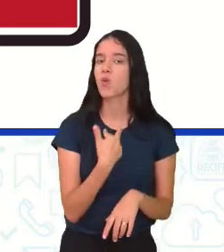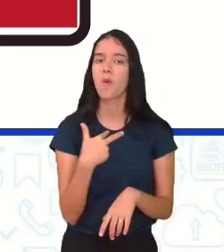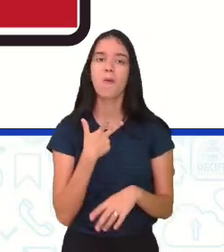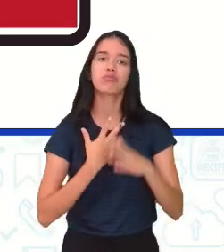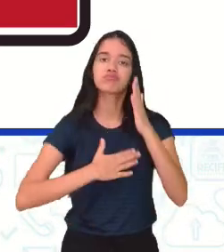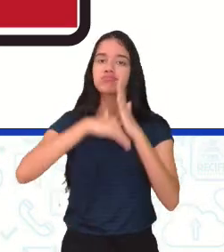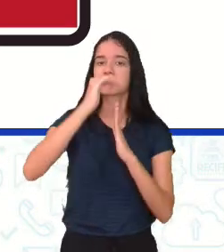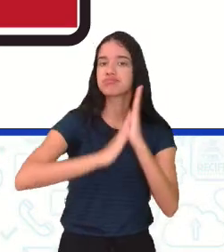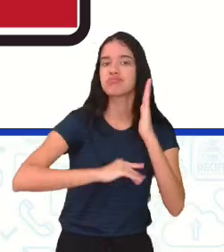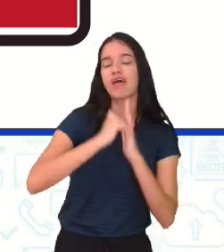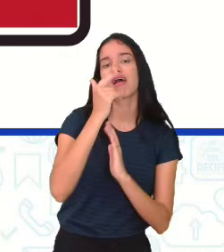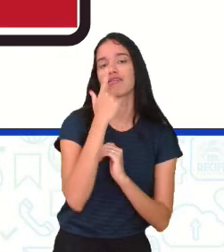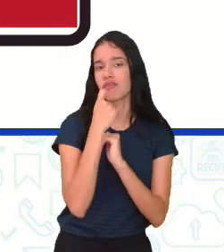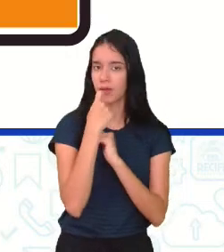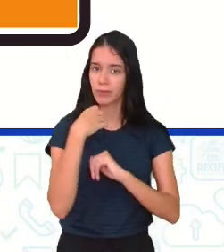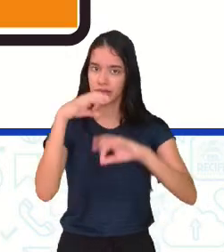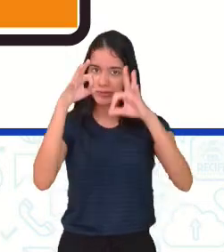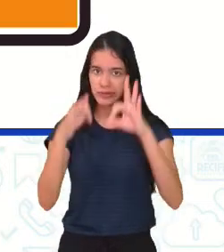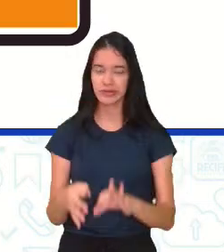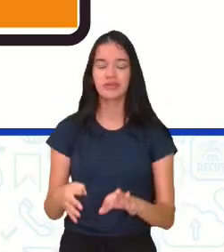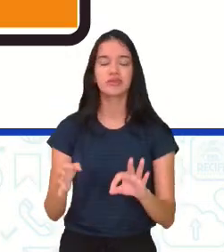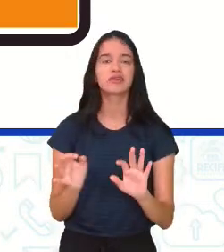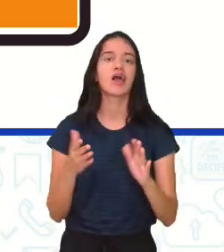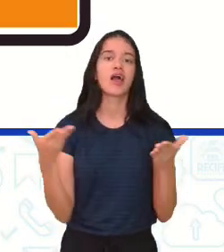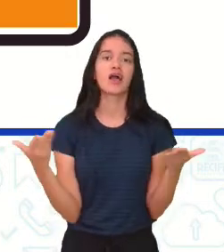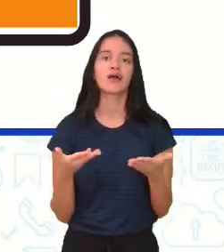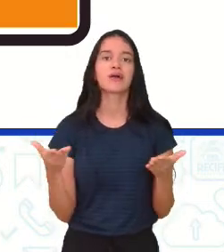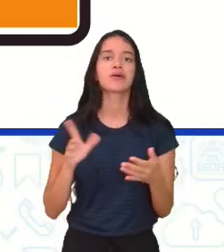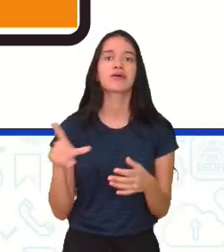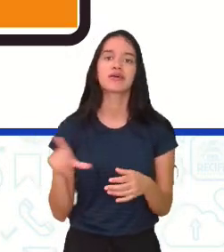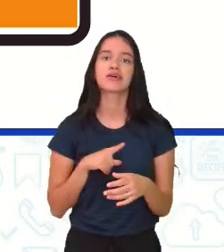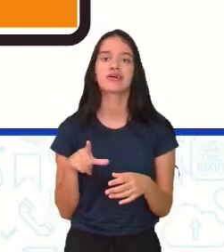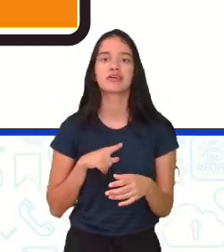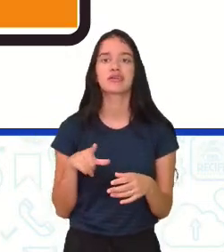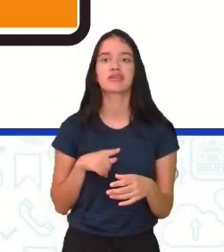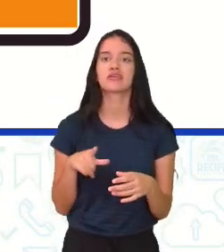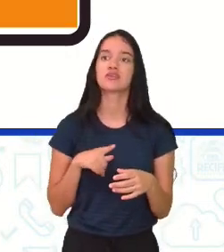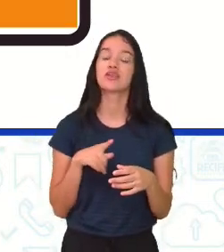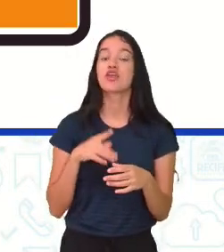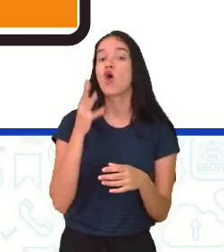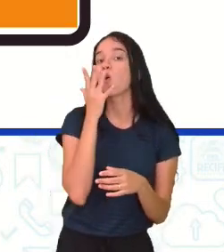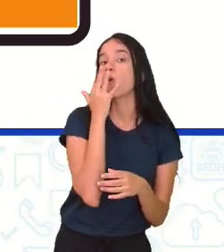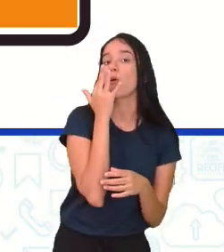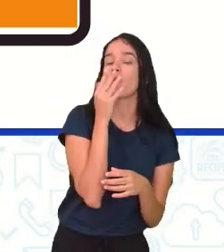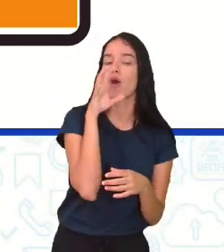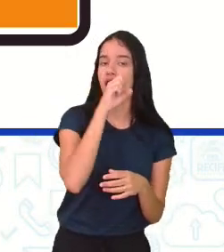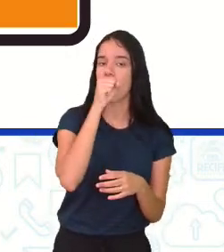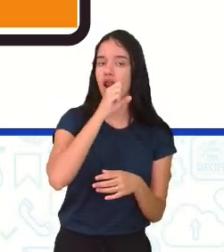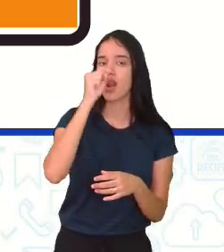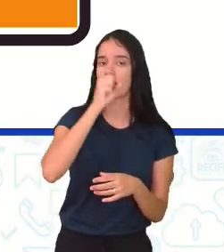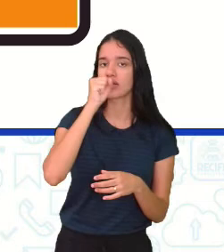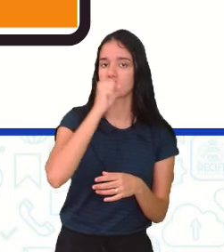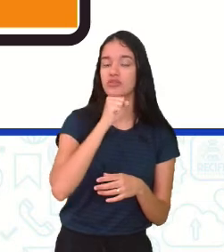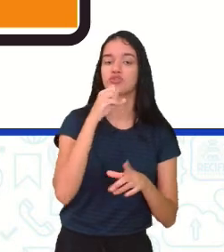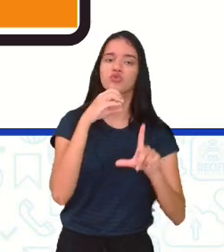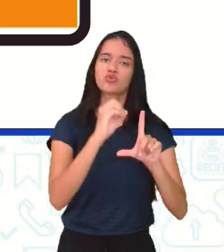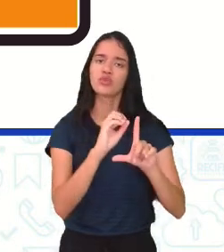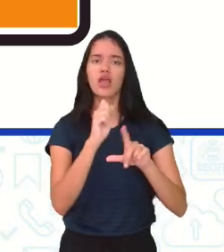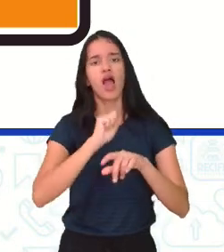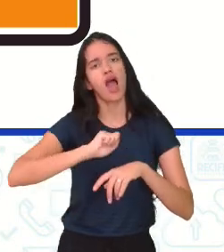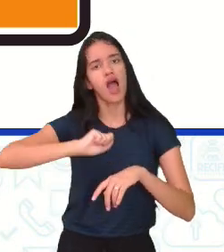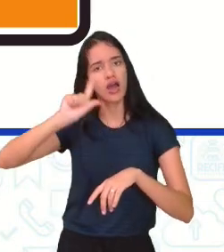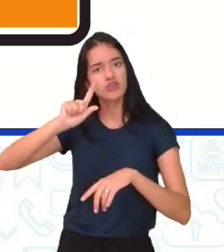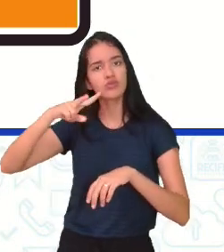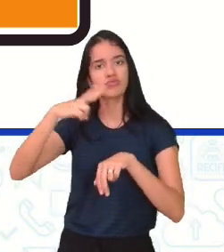de vermelho, certo? E por último, eu tenho aí a corzinha laranja. Posso pintar o círculo de